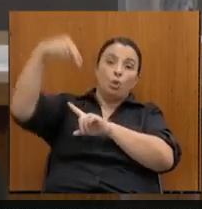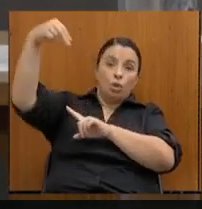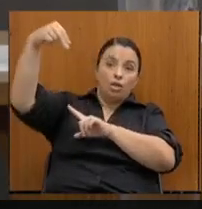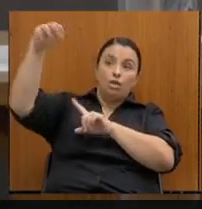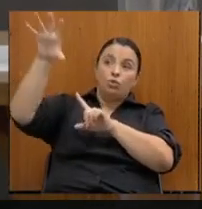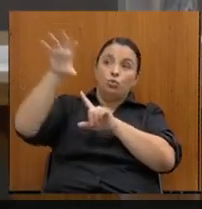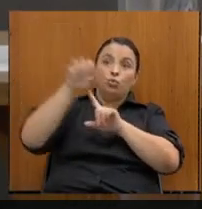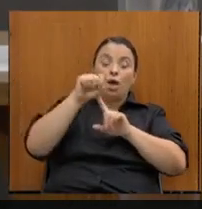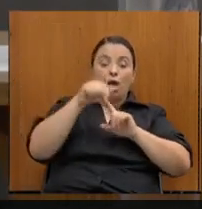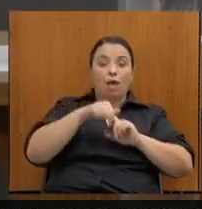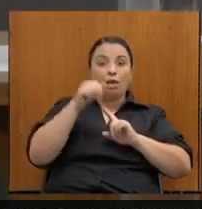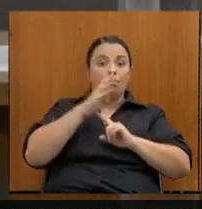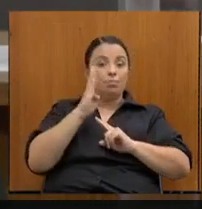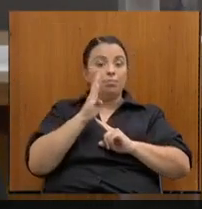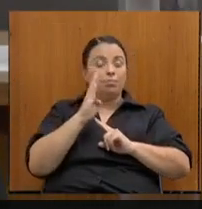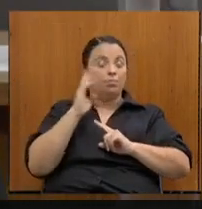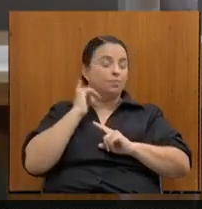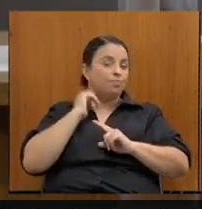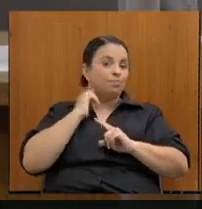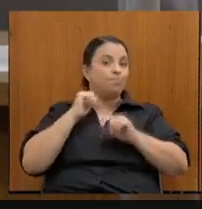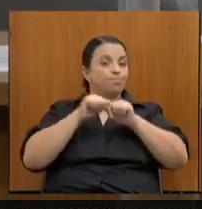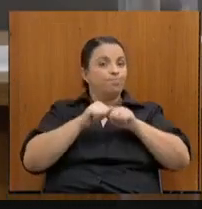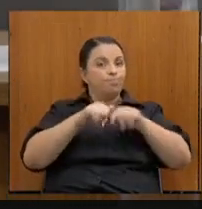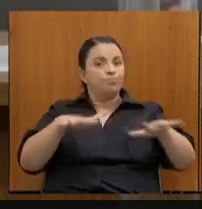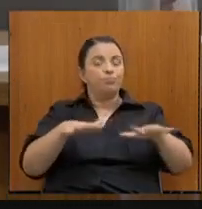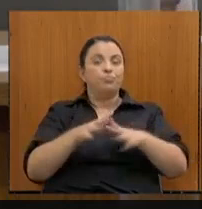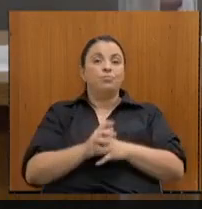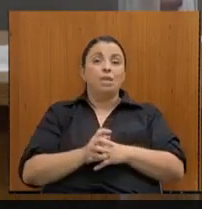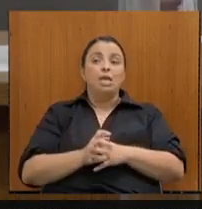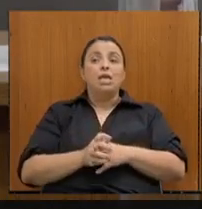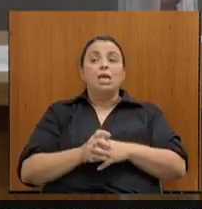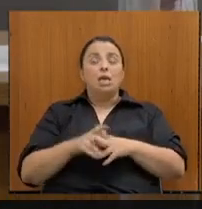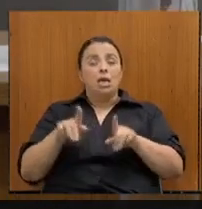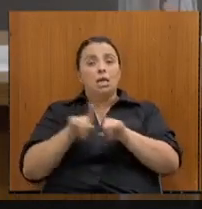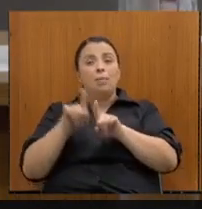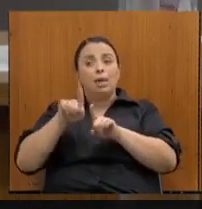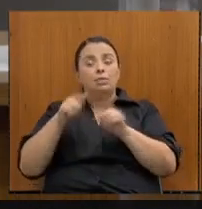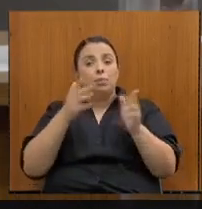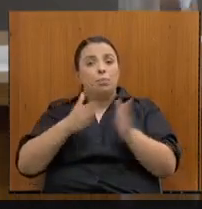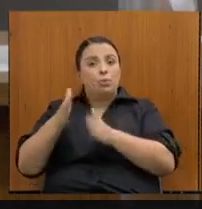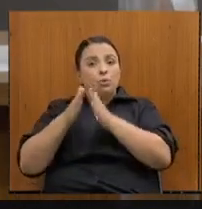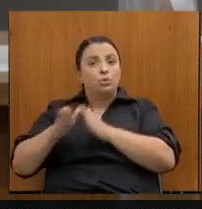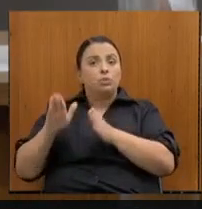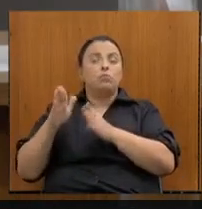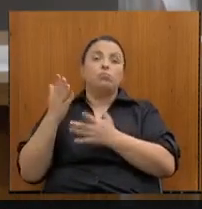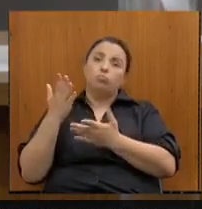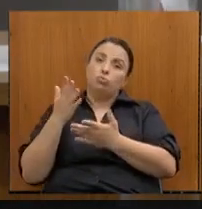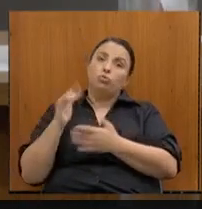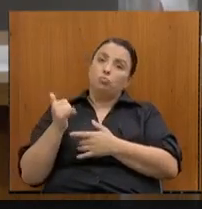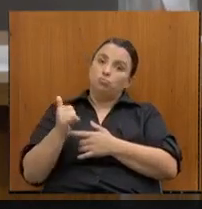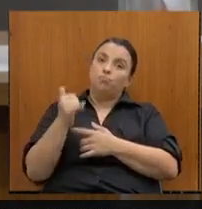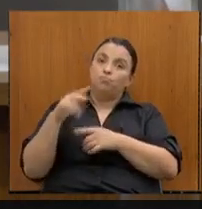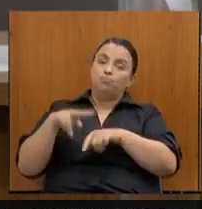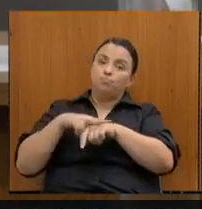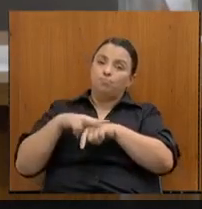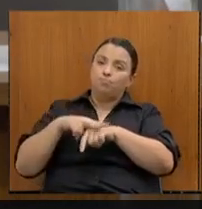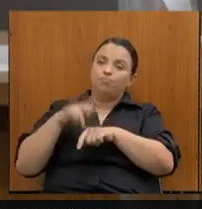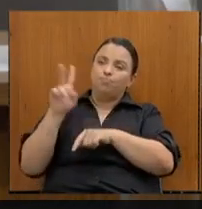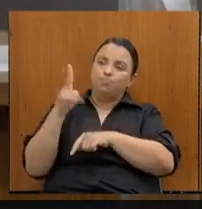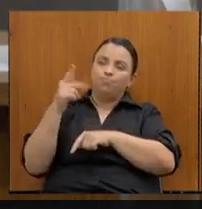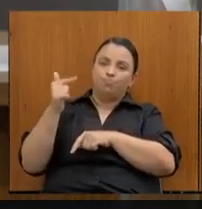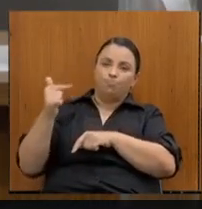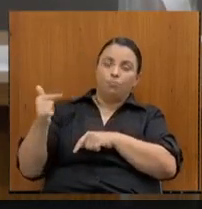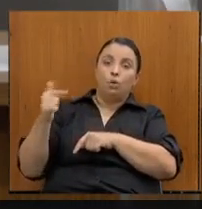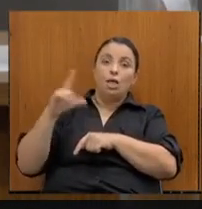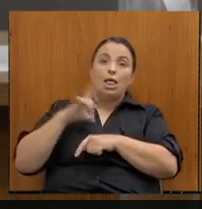competição para a produção do hidrogênio Verde existe um parque industrial muito bem desenvolvido aqui dentro do Estado né